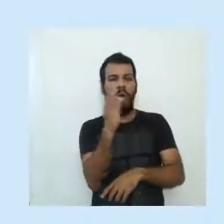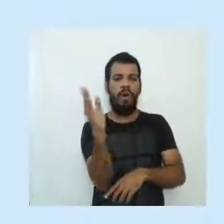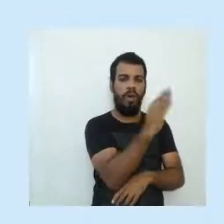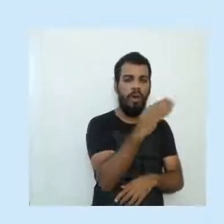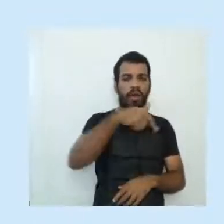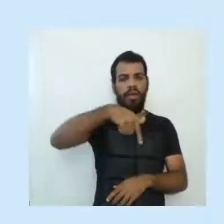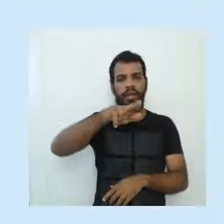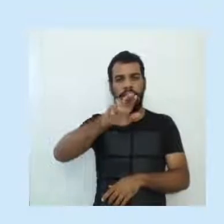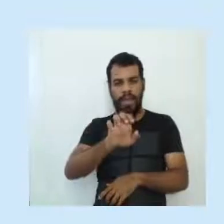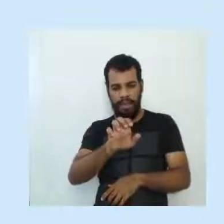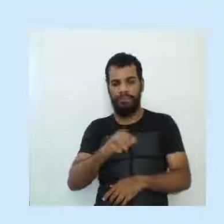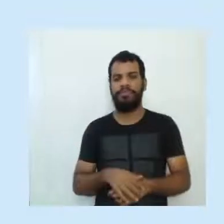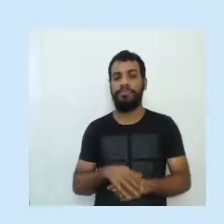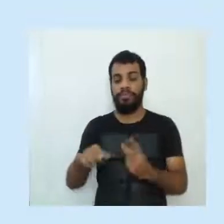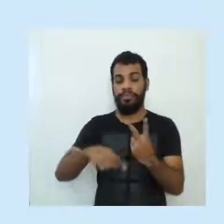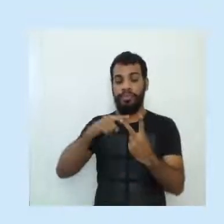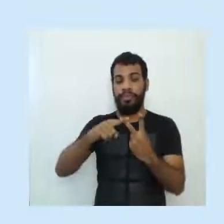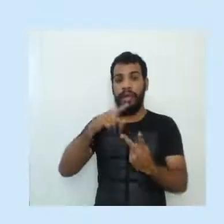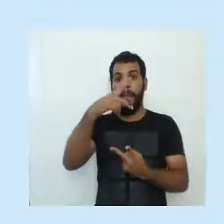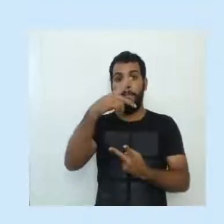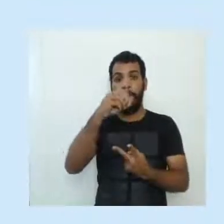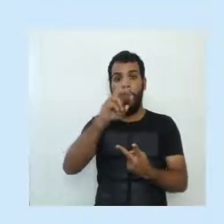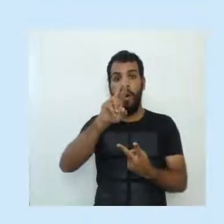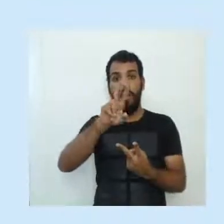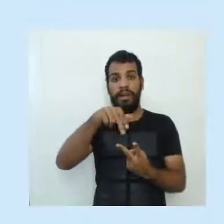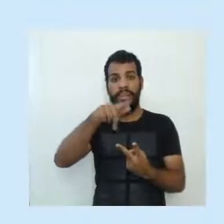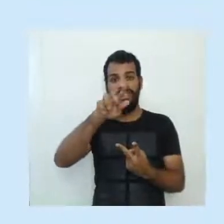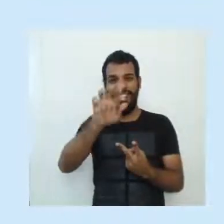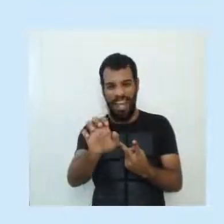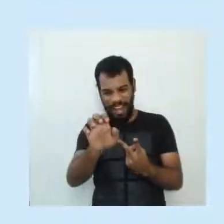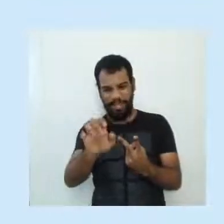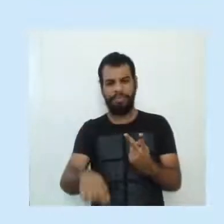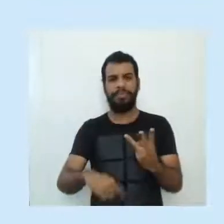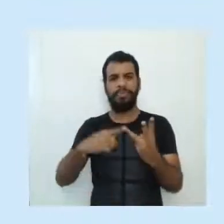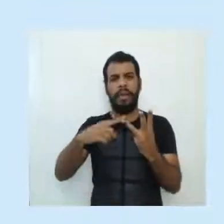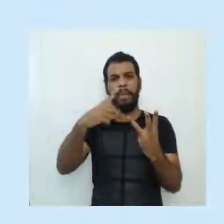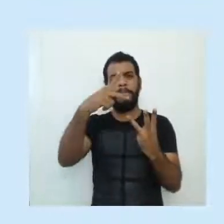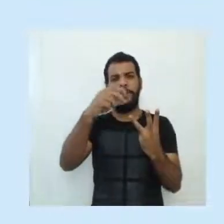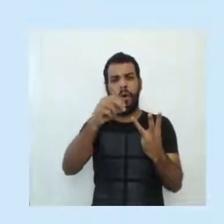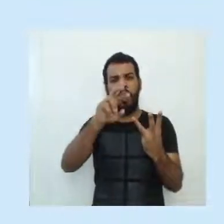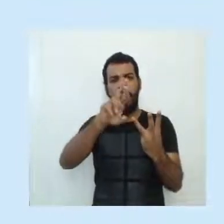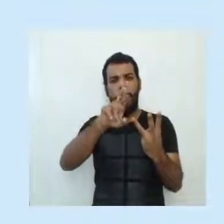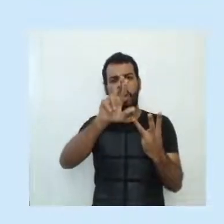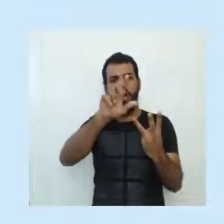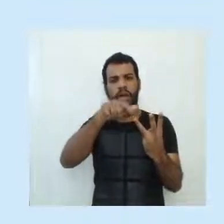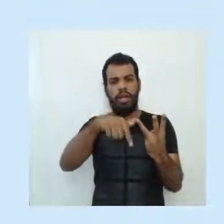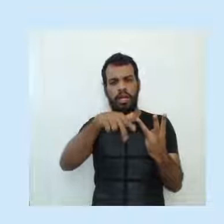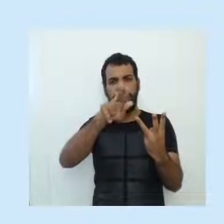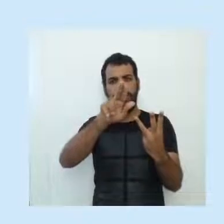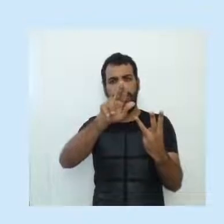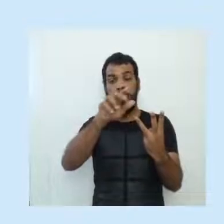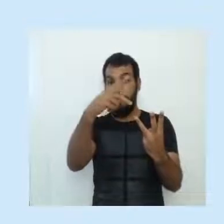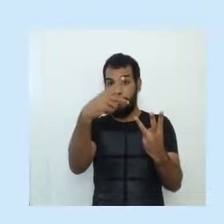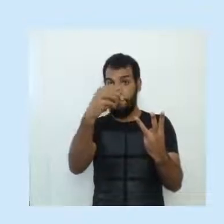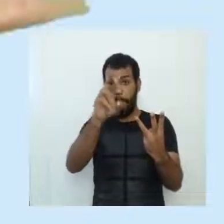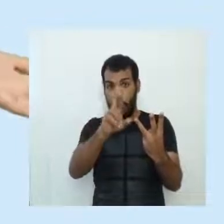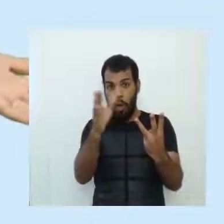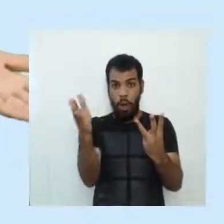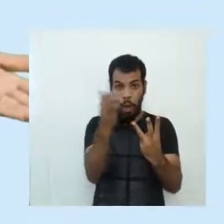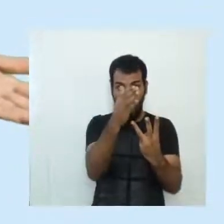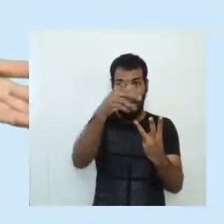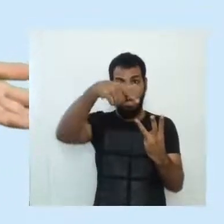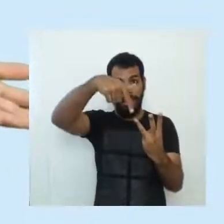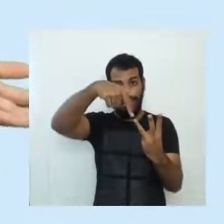o porquê junto sem acento, o porquê separado com acento e o porquê junto com acento. Mas